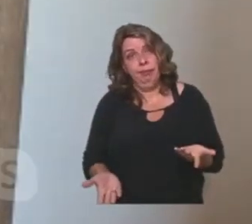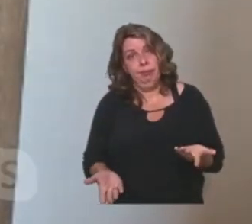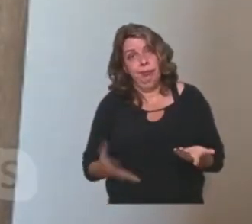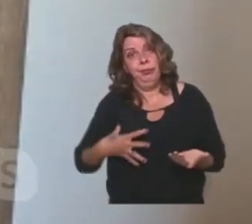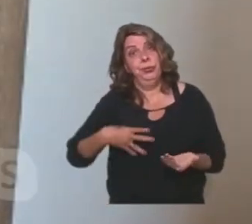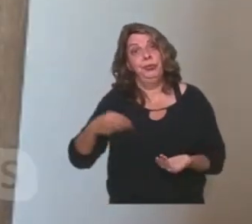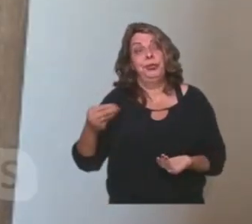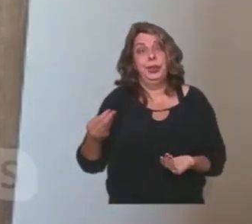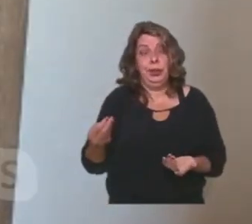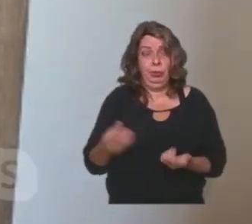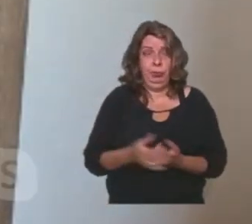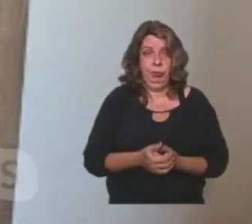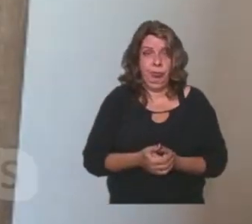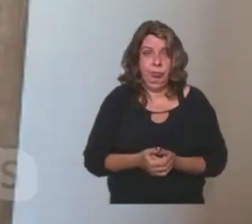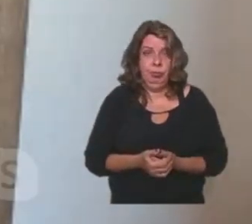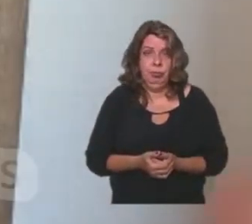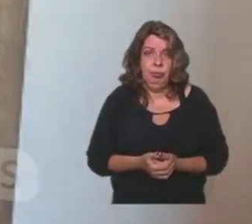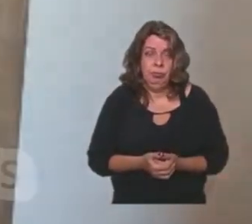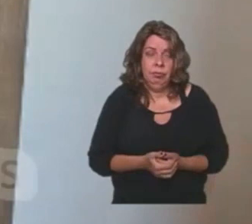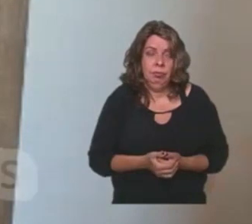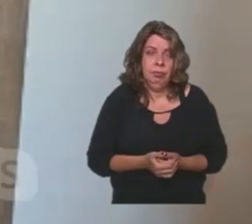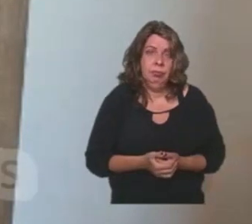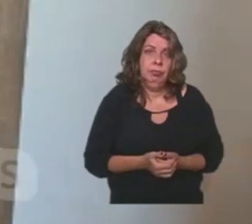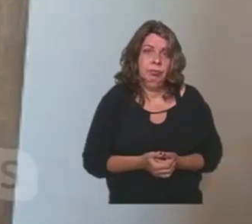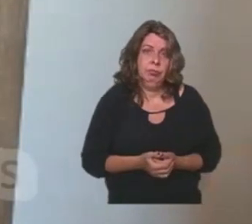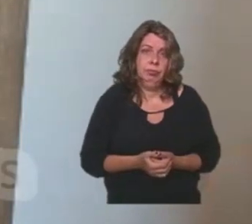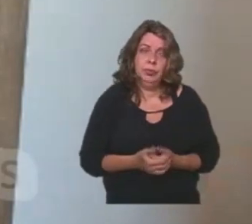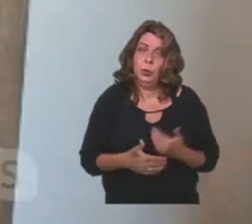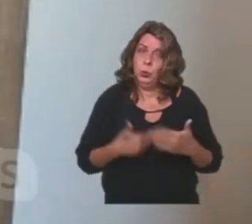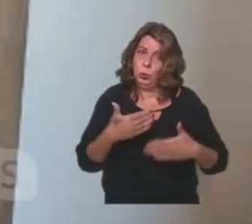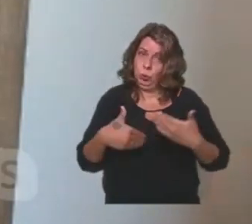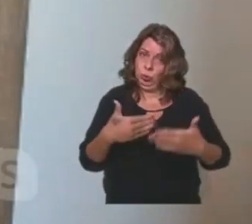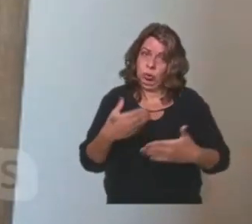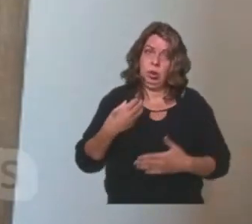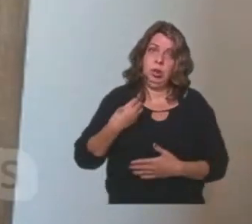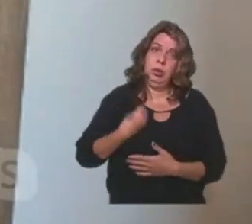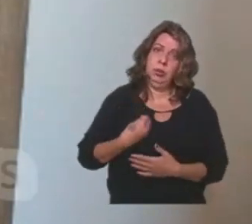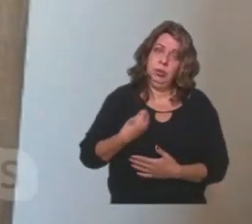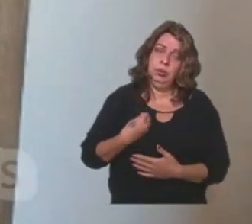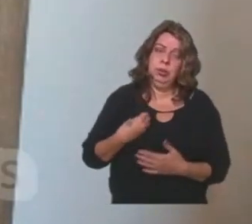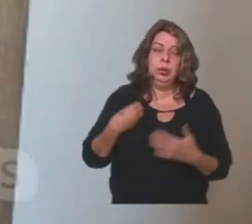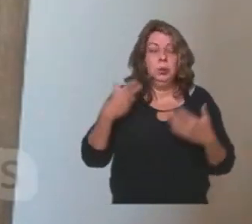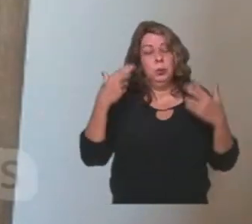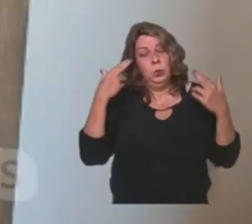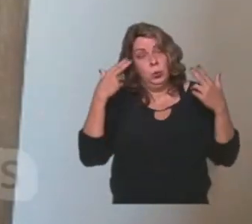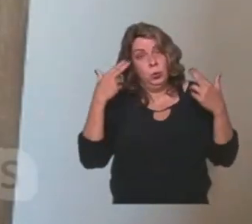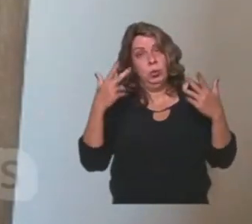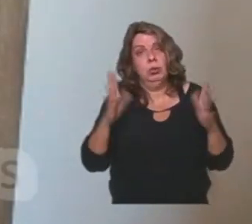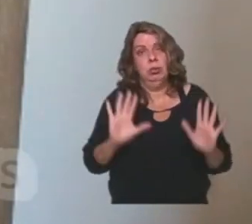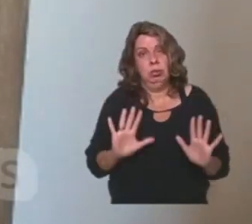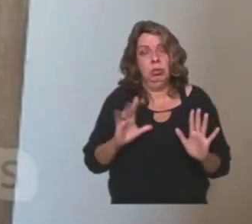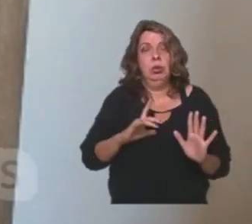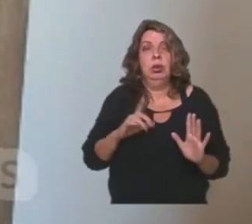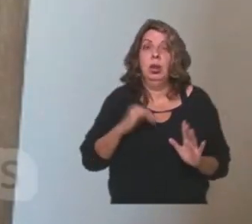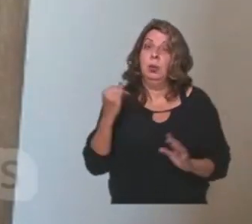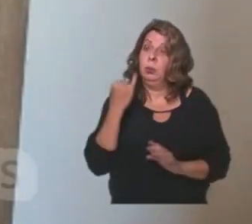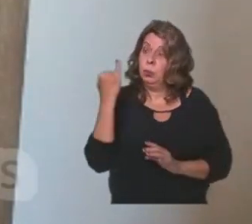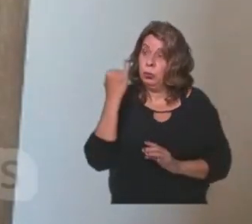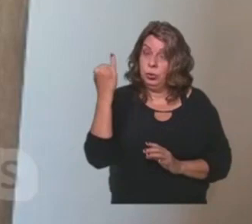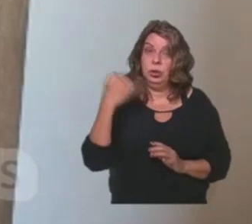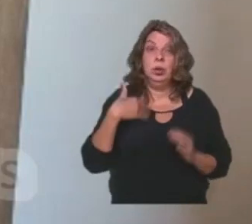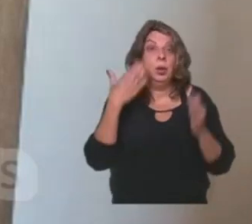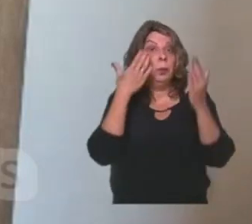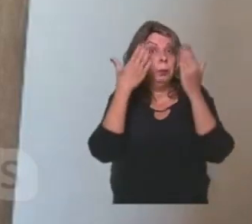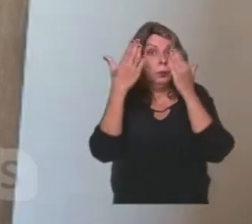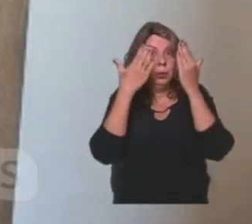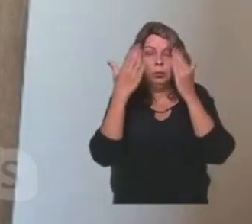estar caminhando, dando sua caminhada aí normalmente, né, com todos os cuidados. Então, a importância da